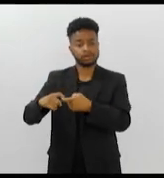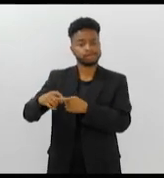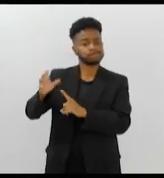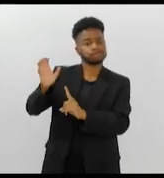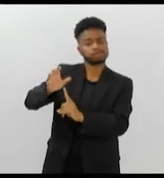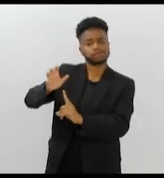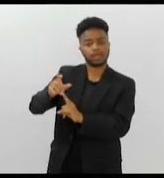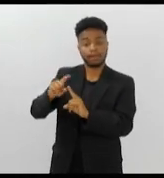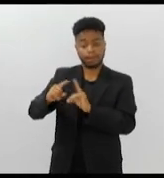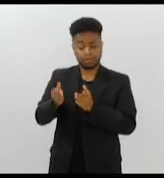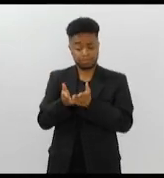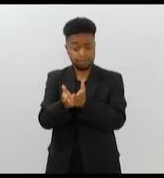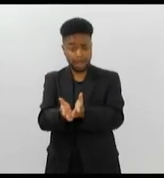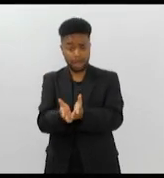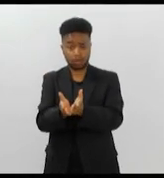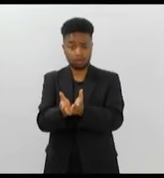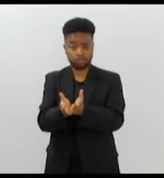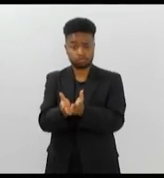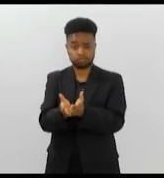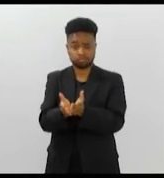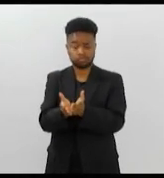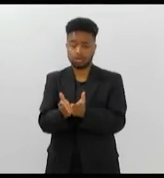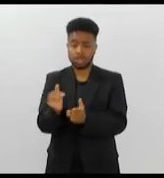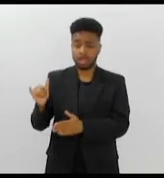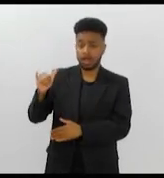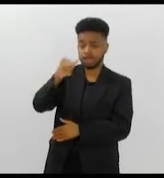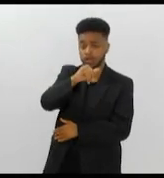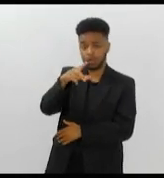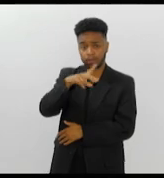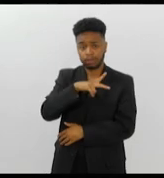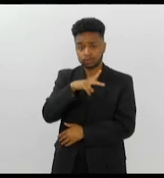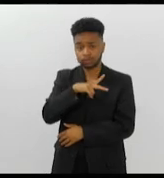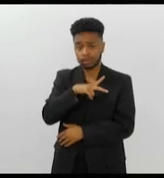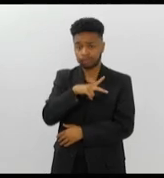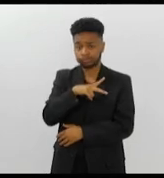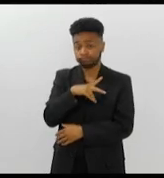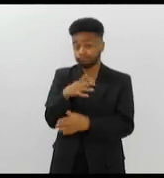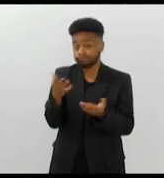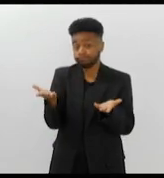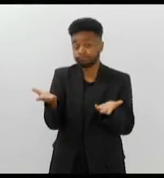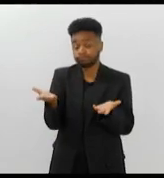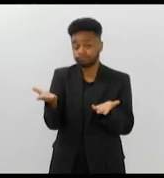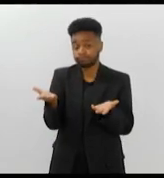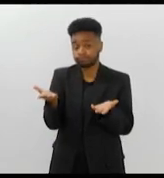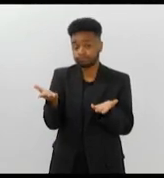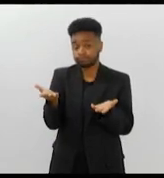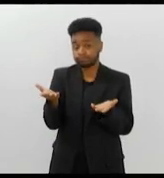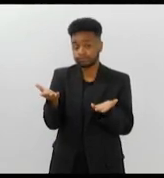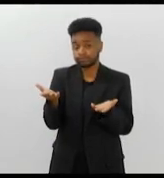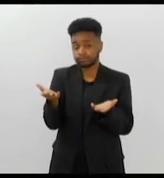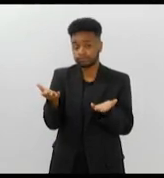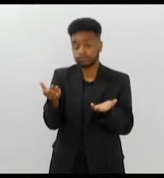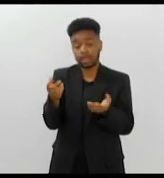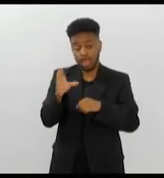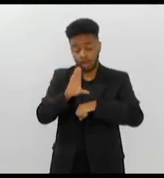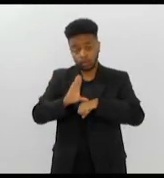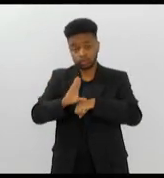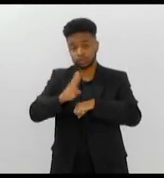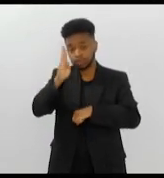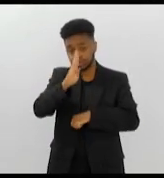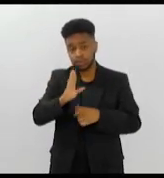as embarcações os iat os aviões executivos mesmo a Constituição Brasileira